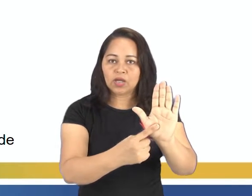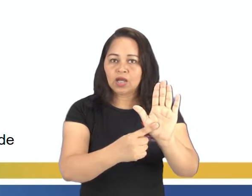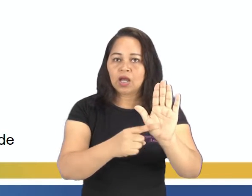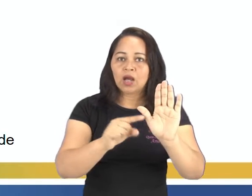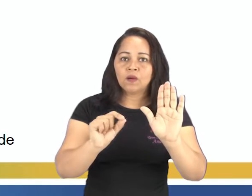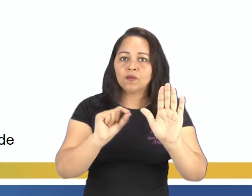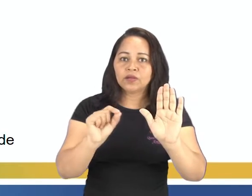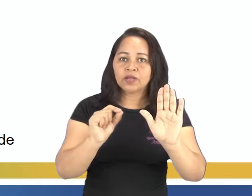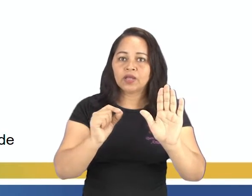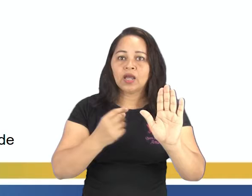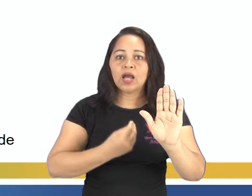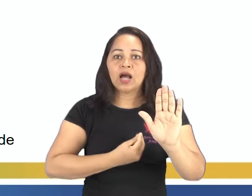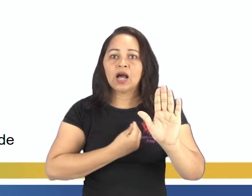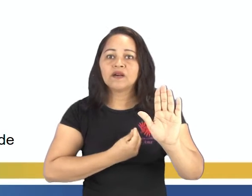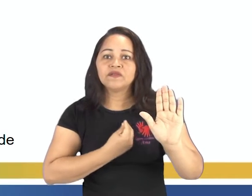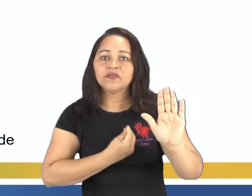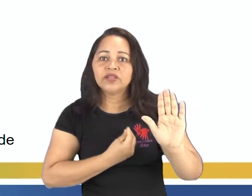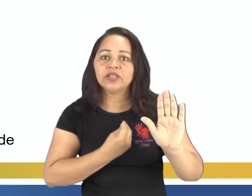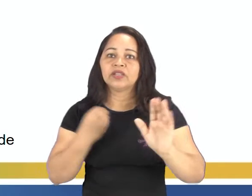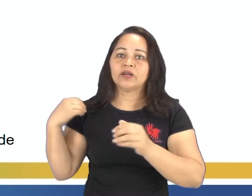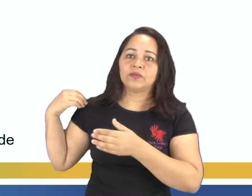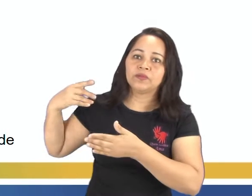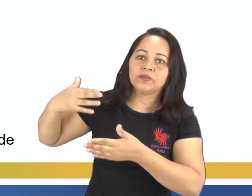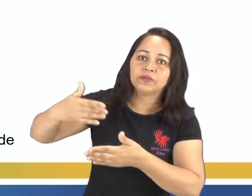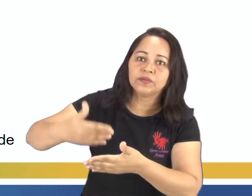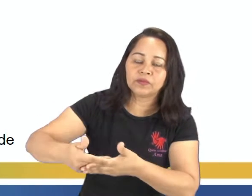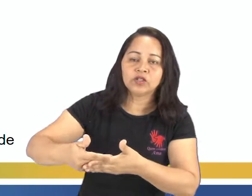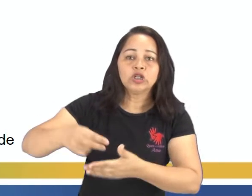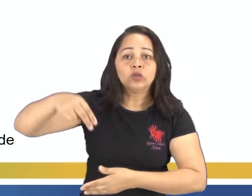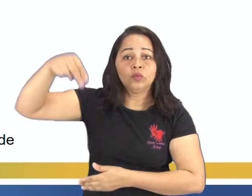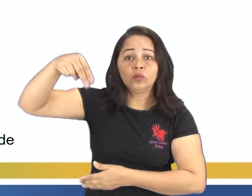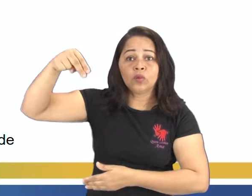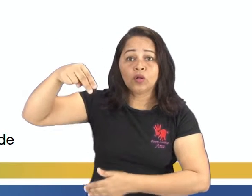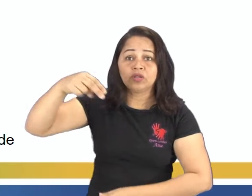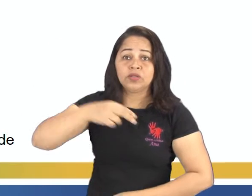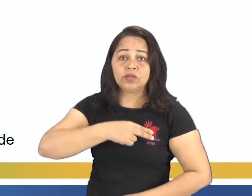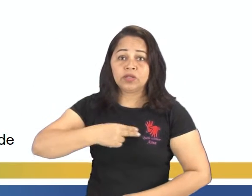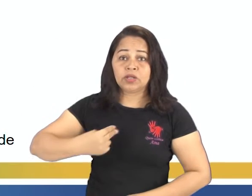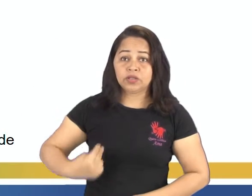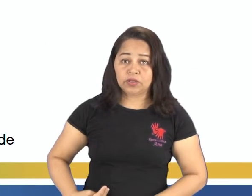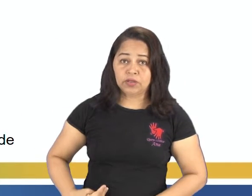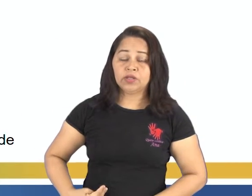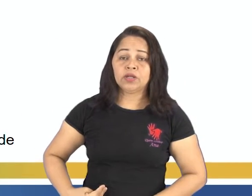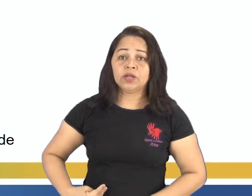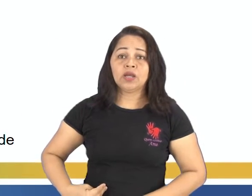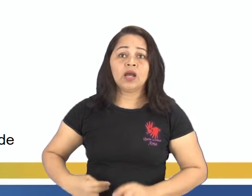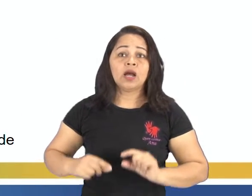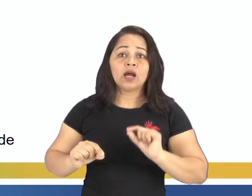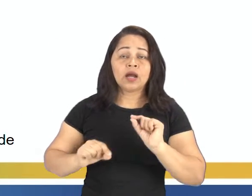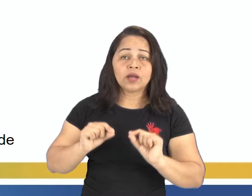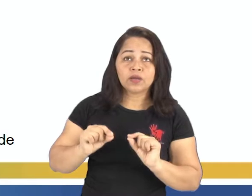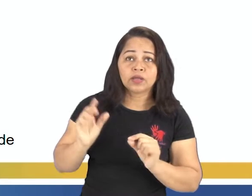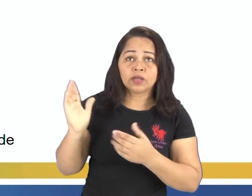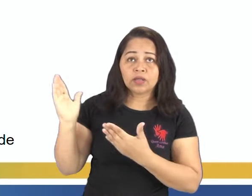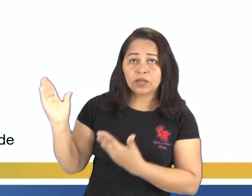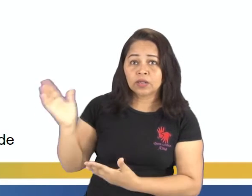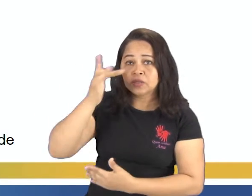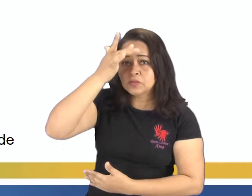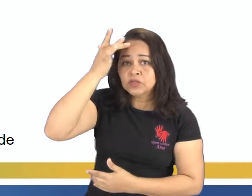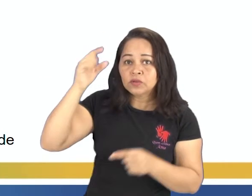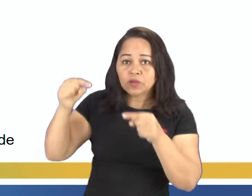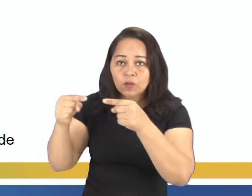um sombrio céu de uma pequena cidade no norte da China. As vidas de diferentes protagonistas